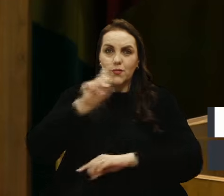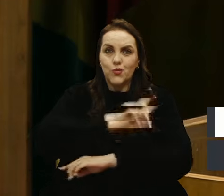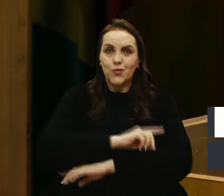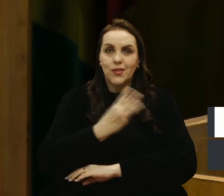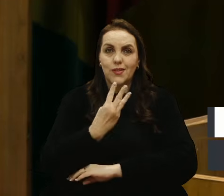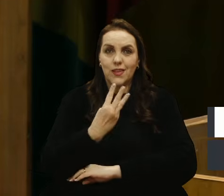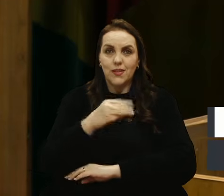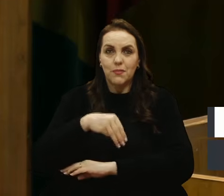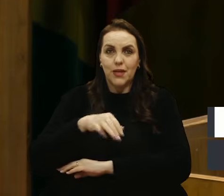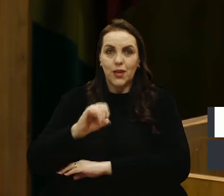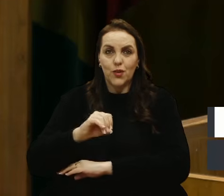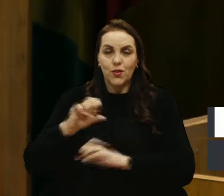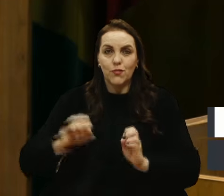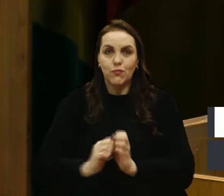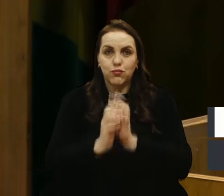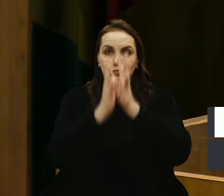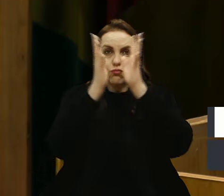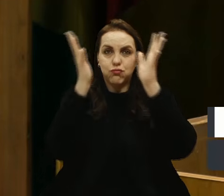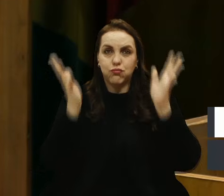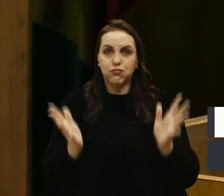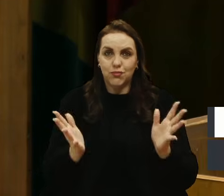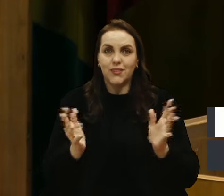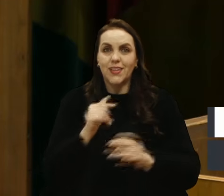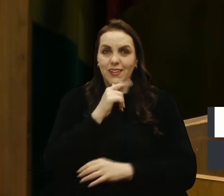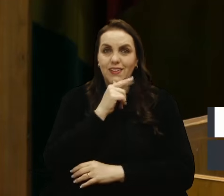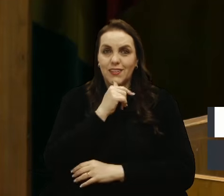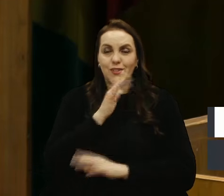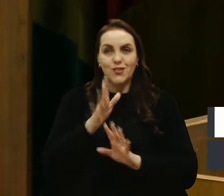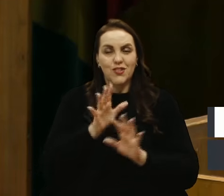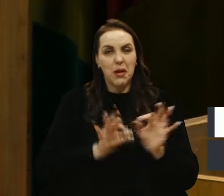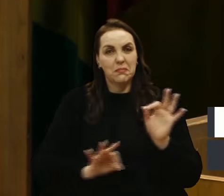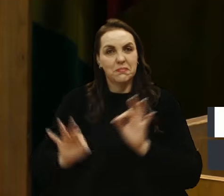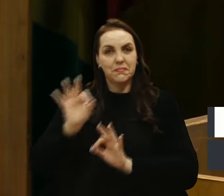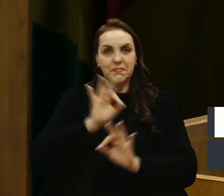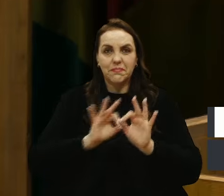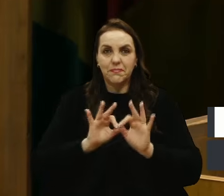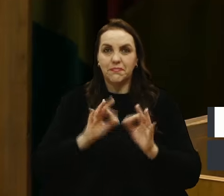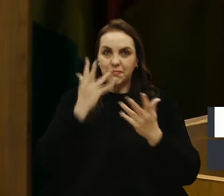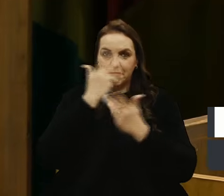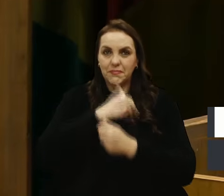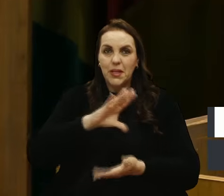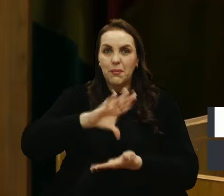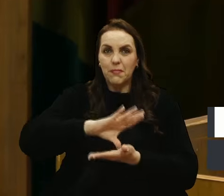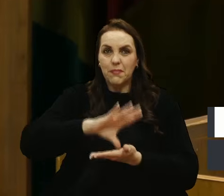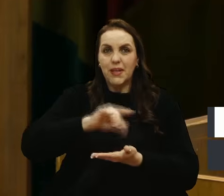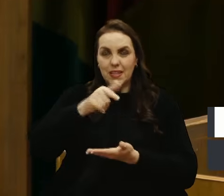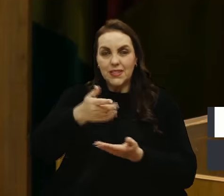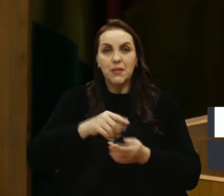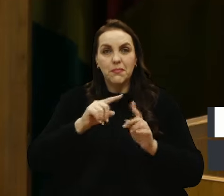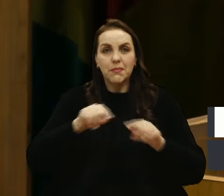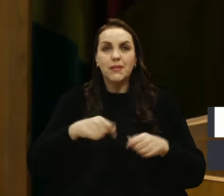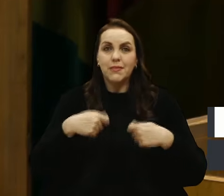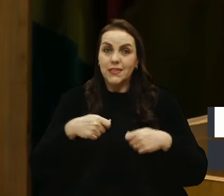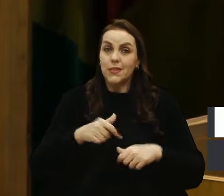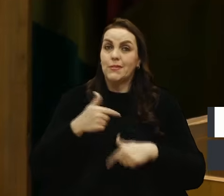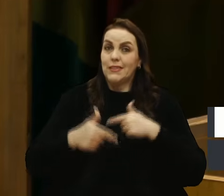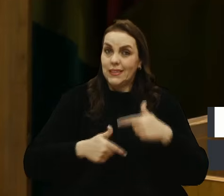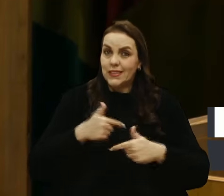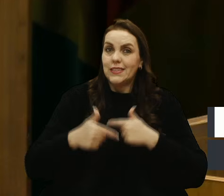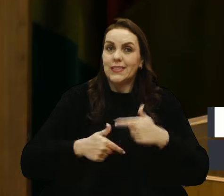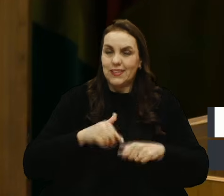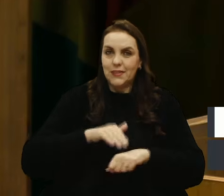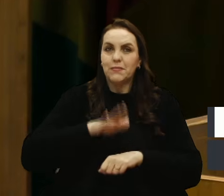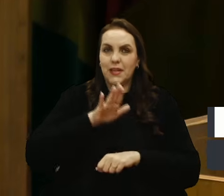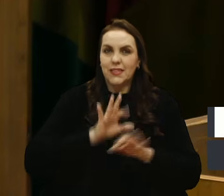maio o Chafariz, que já deu uma revitalizada na nossa praça, né? Mas ainda precisamos trabalhar um pouco mais